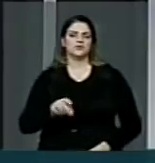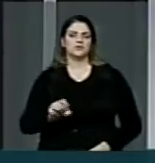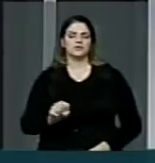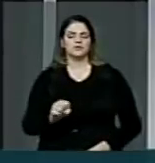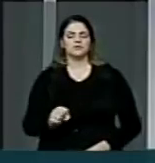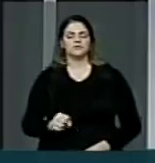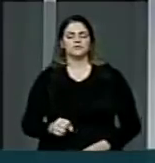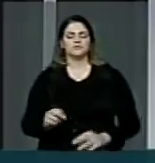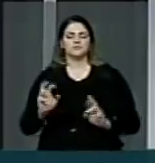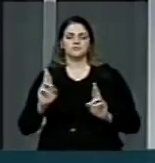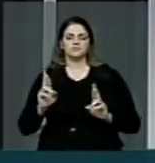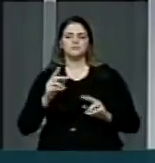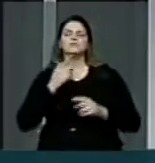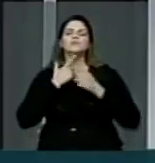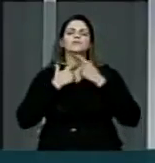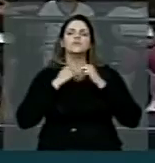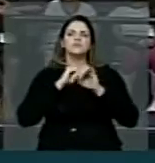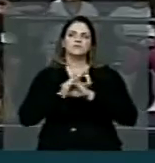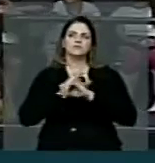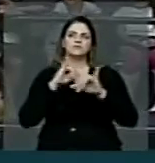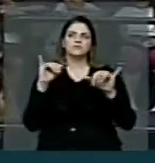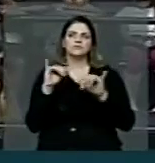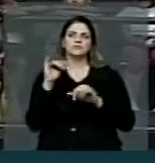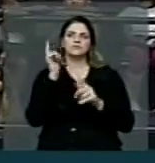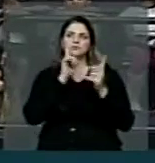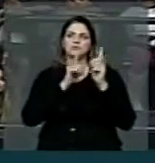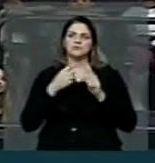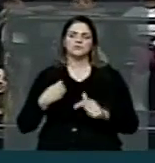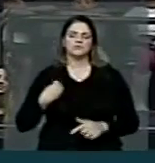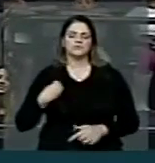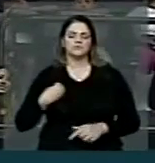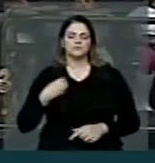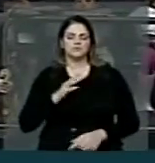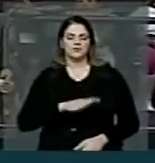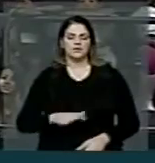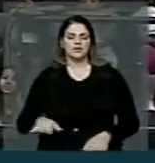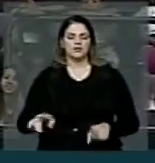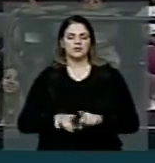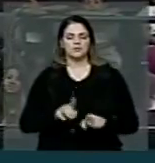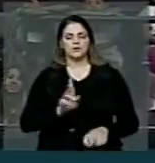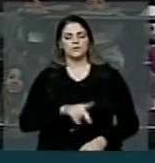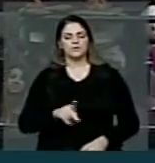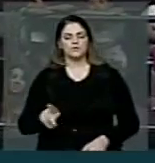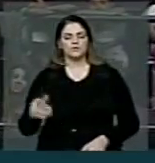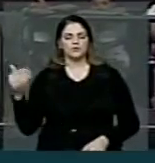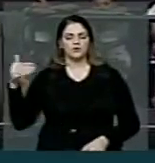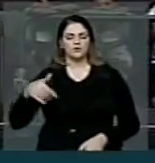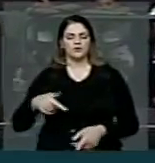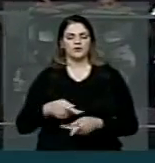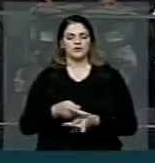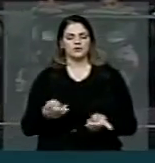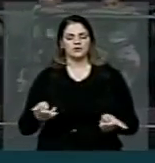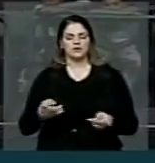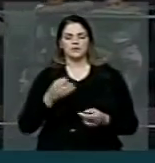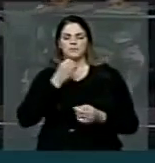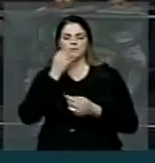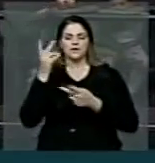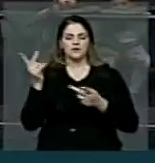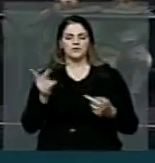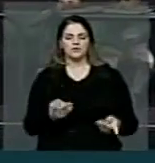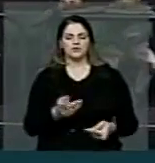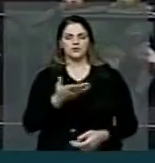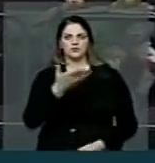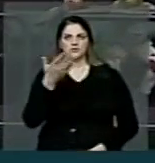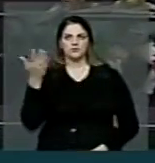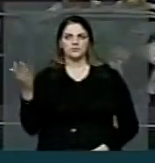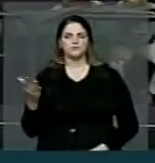Por isso nós desejamos muito sucesso às crianças e também aos professores que vêm aqui visitar esta casa. Que sejam muito Deputado felizes. Onofre, são